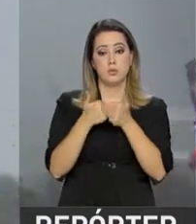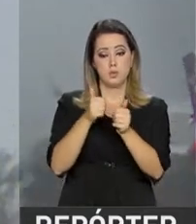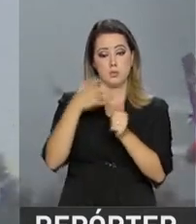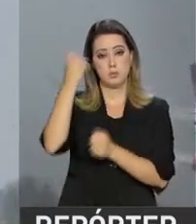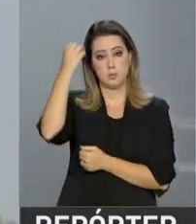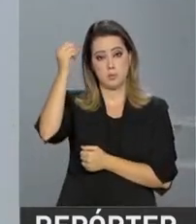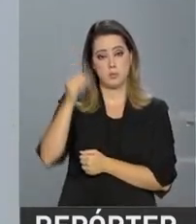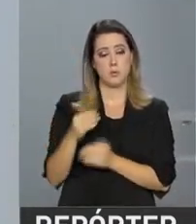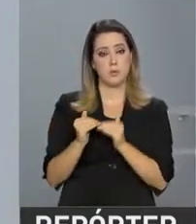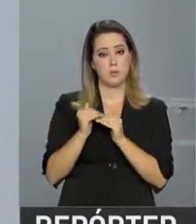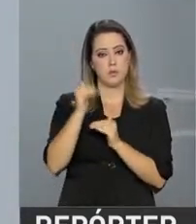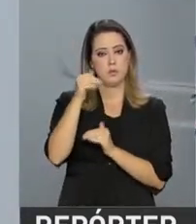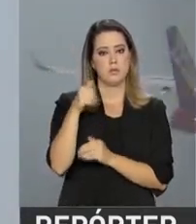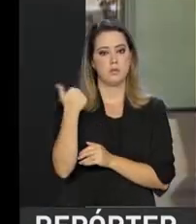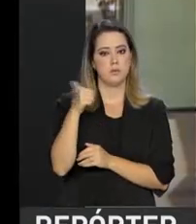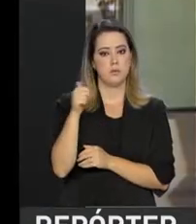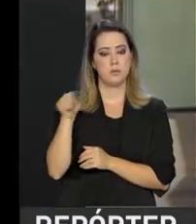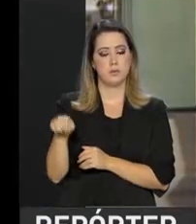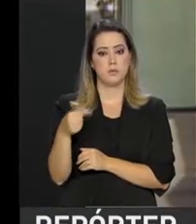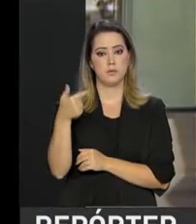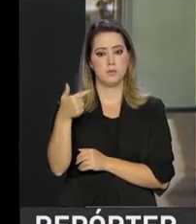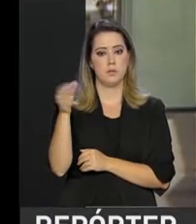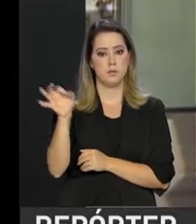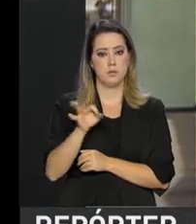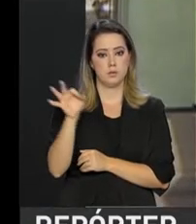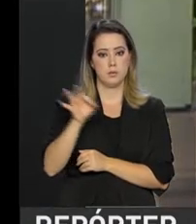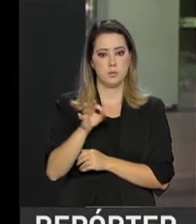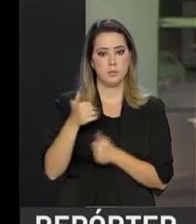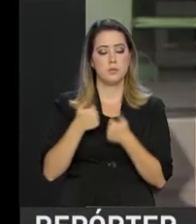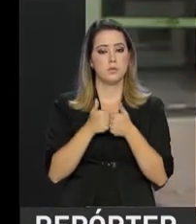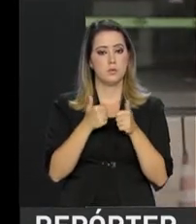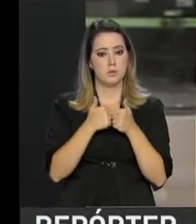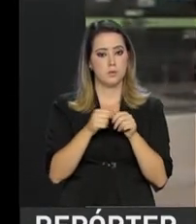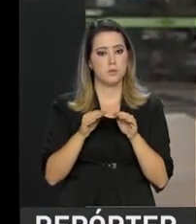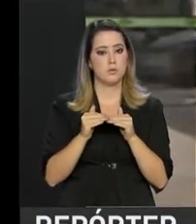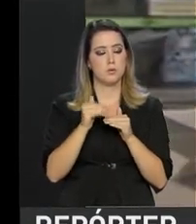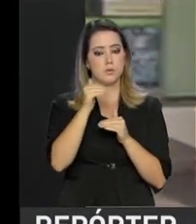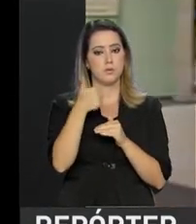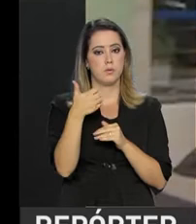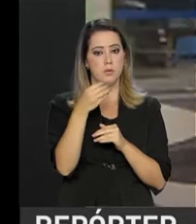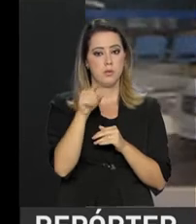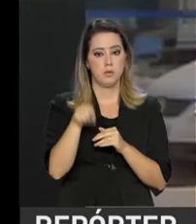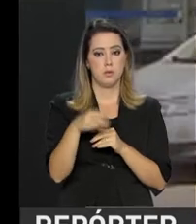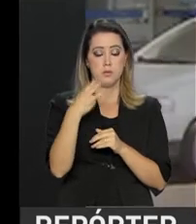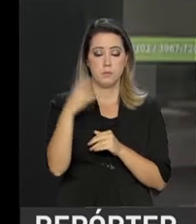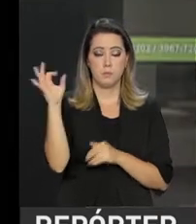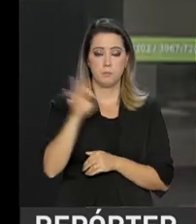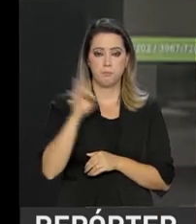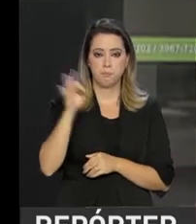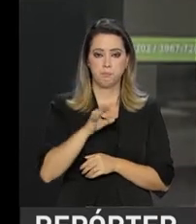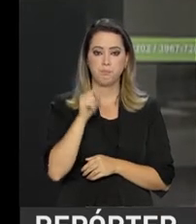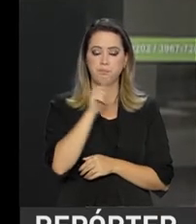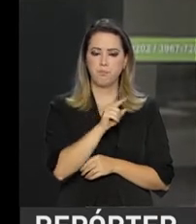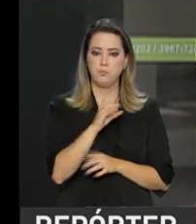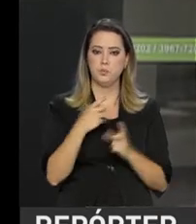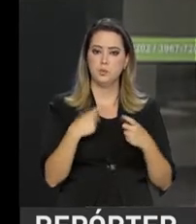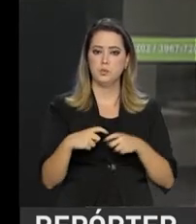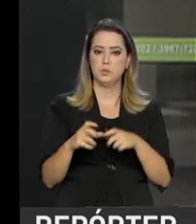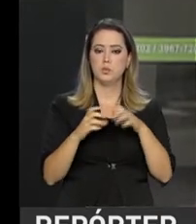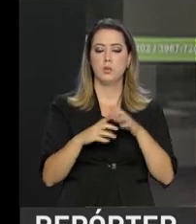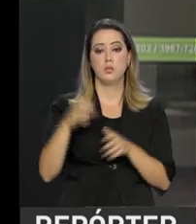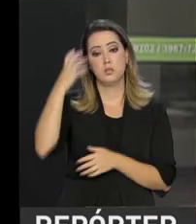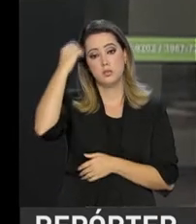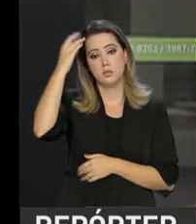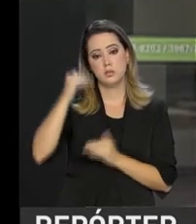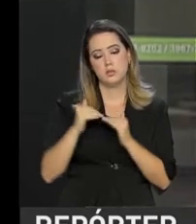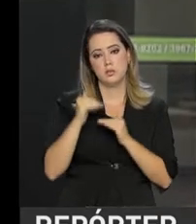cresceu 11,2%. Nas operadoras de turismo, o crescimento foi de mais de 10%. E nas agências de viagem,